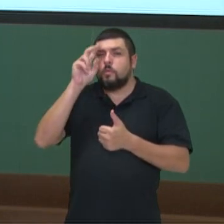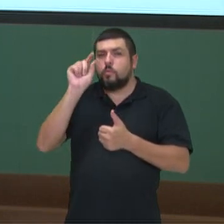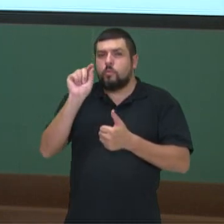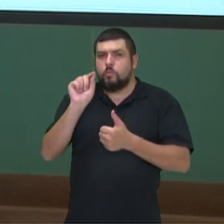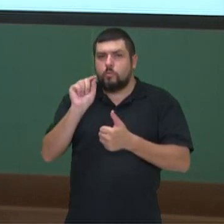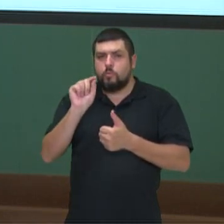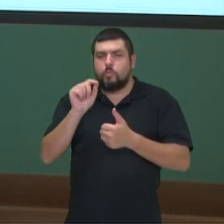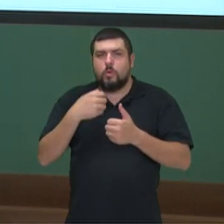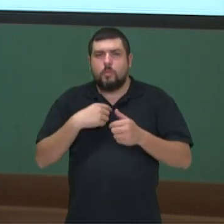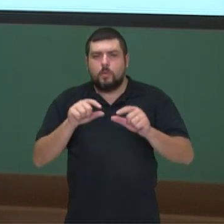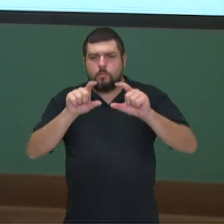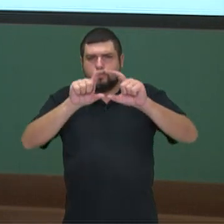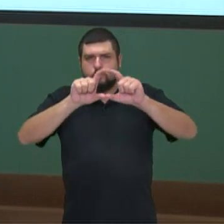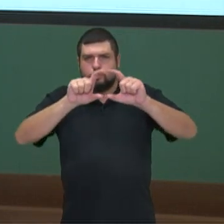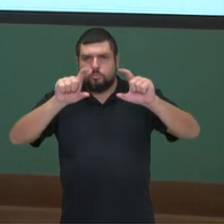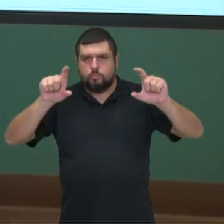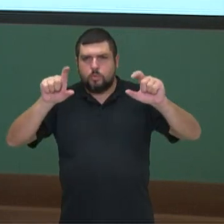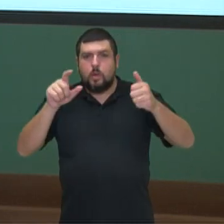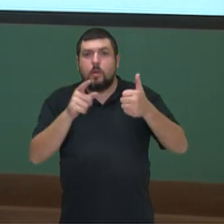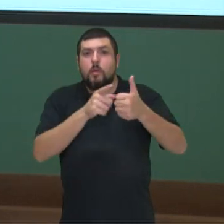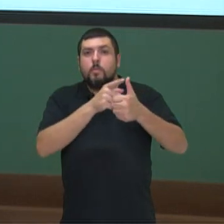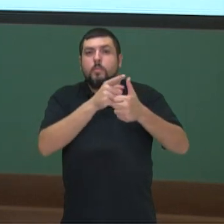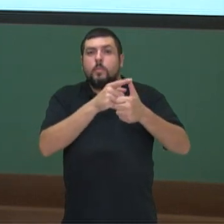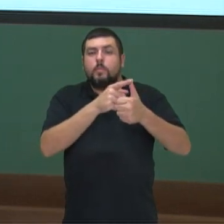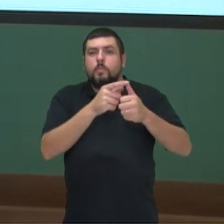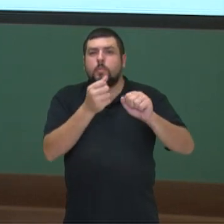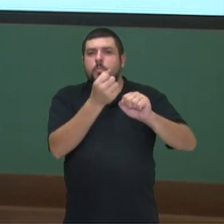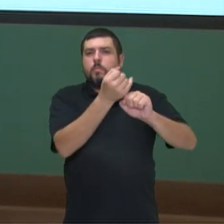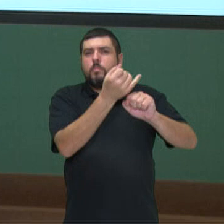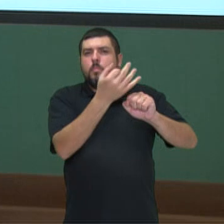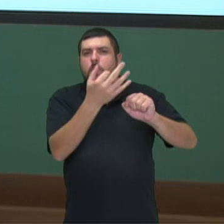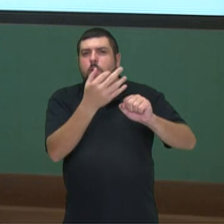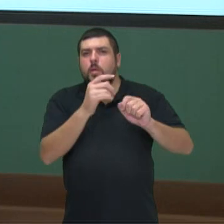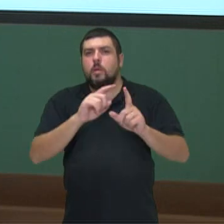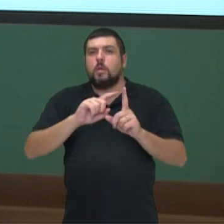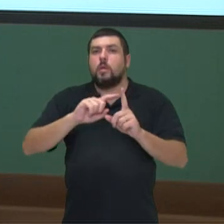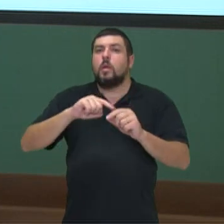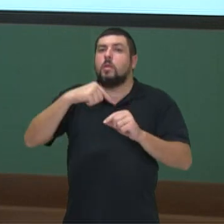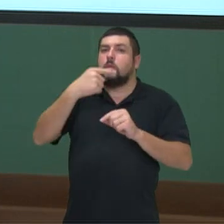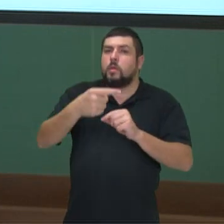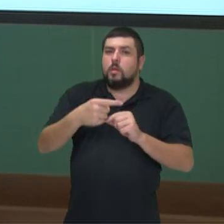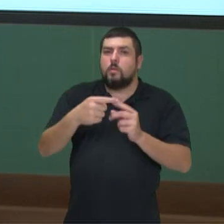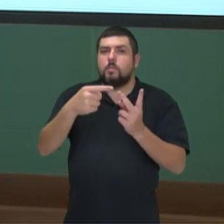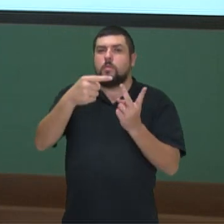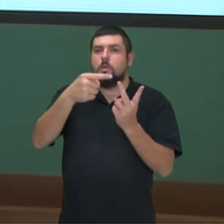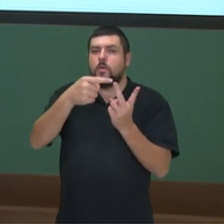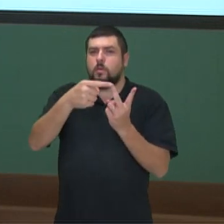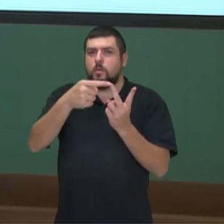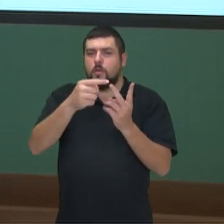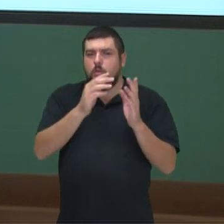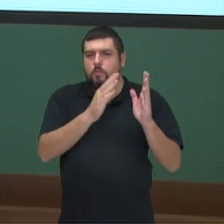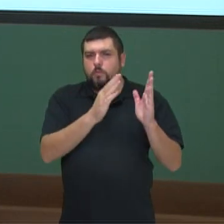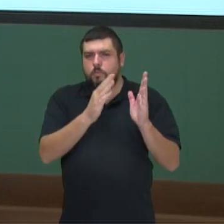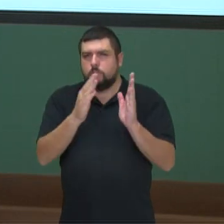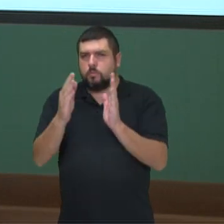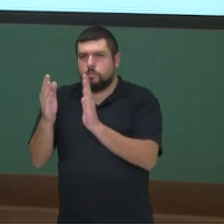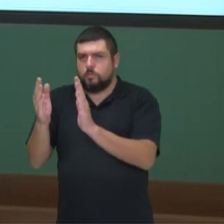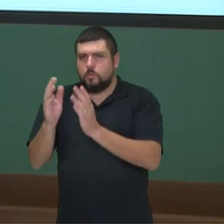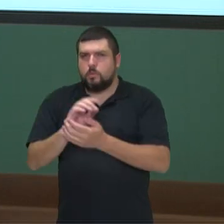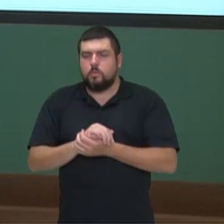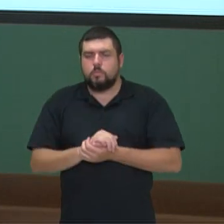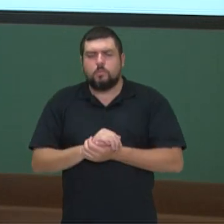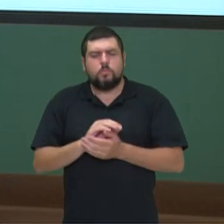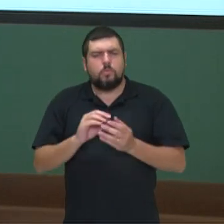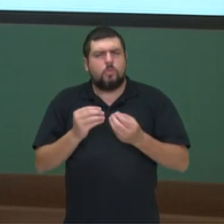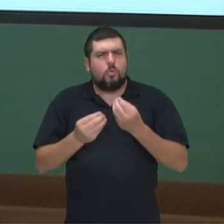numa expressão as potências e as raízes, na ordem em que elas aparecem. Como assim na ordem em que